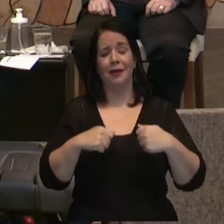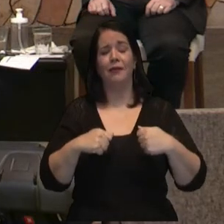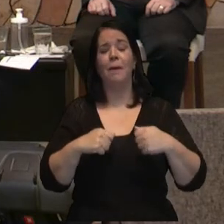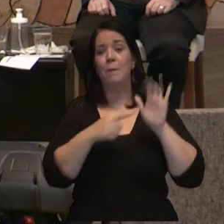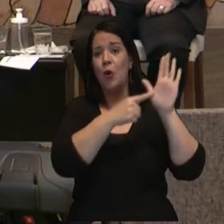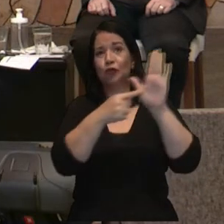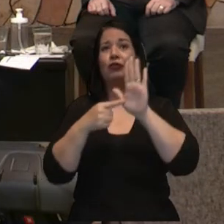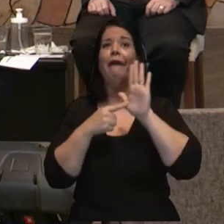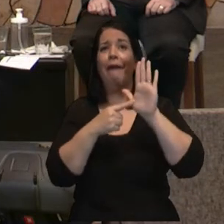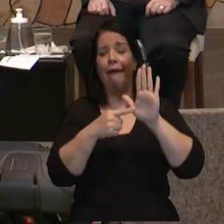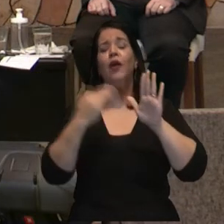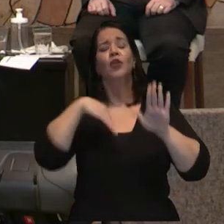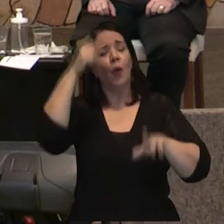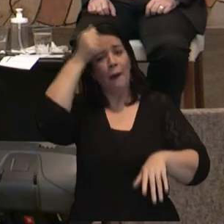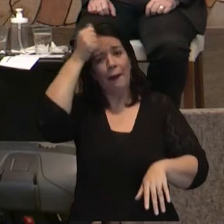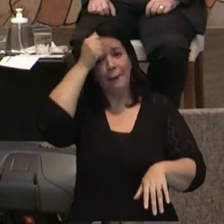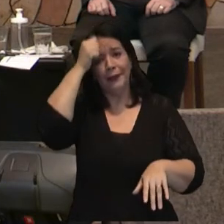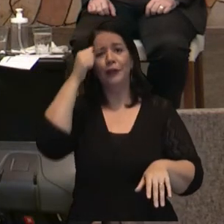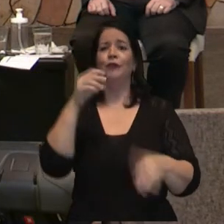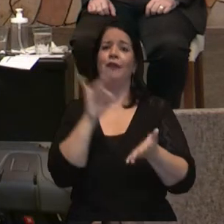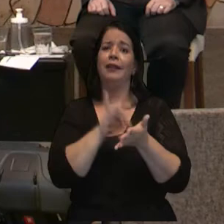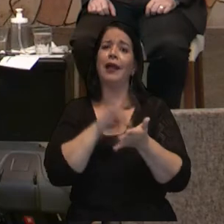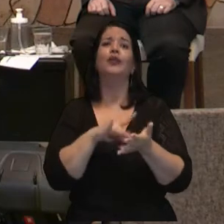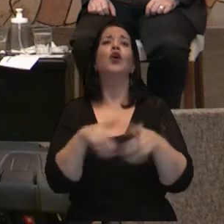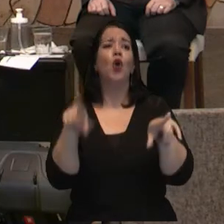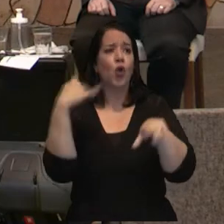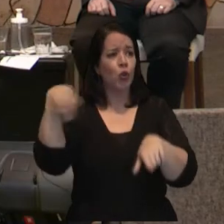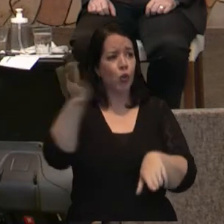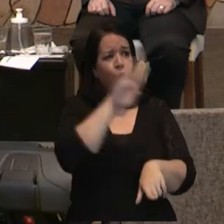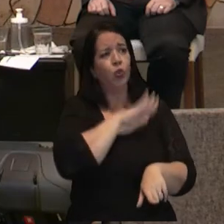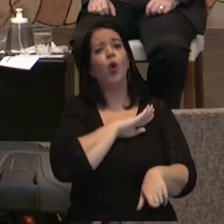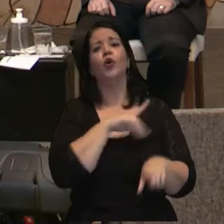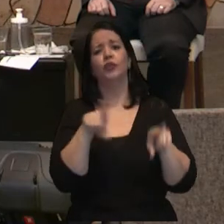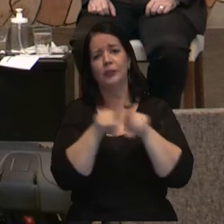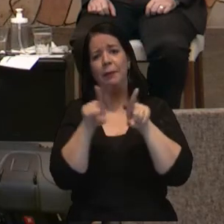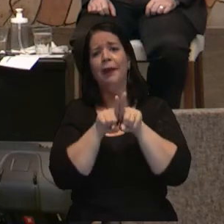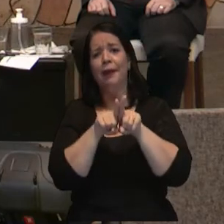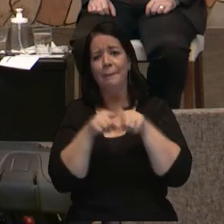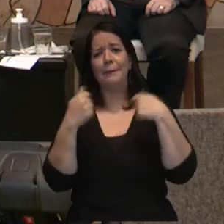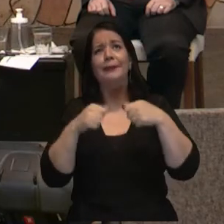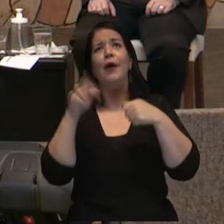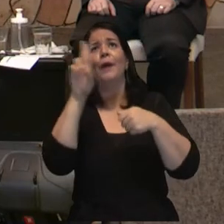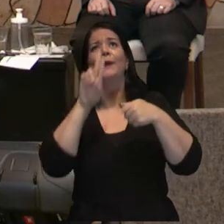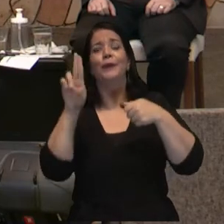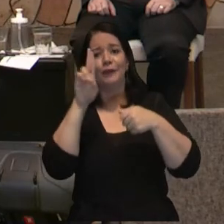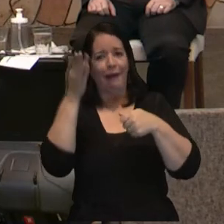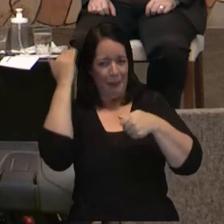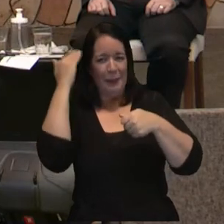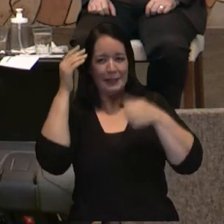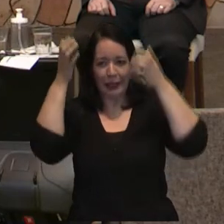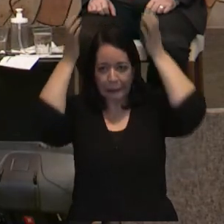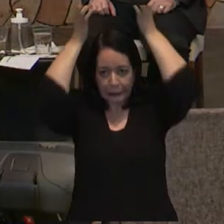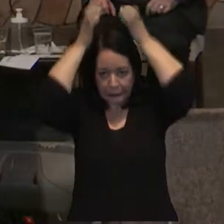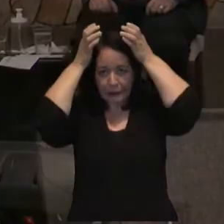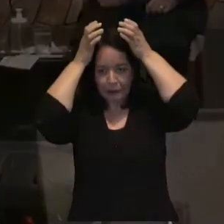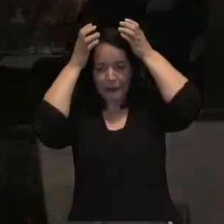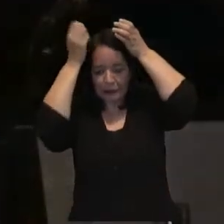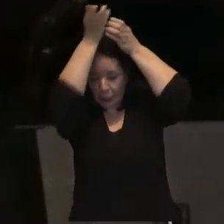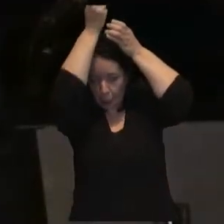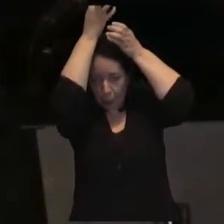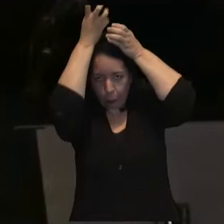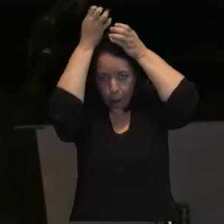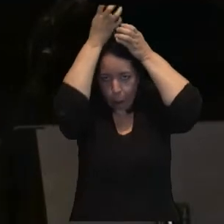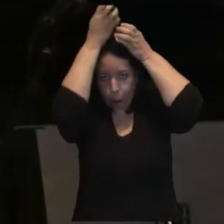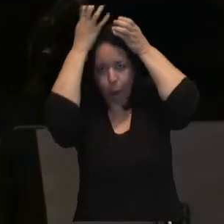seu amor, porque nós somos pecadores, e Ele veio a este mundo, Jesus Cristo, para morrer pelos nossos pecados. Nós